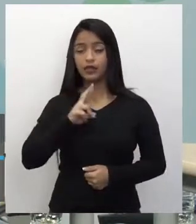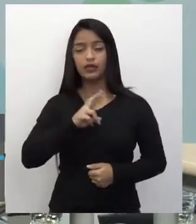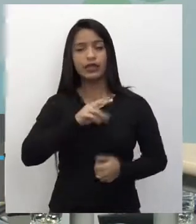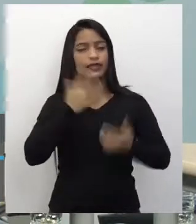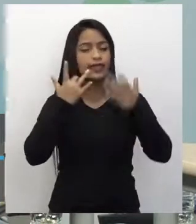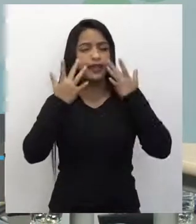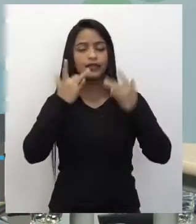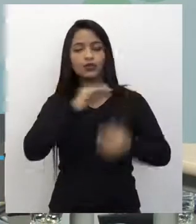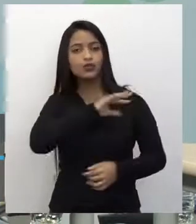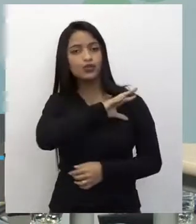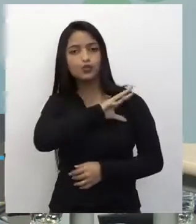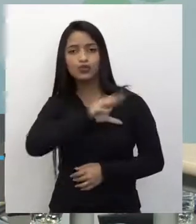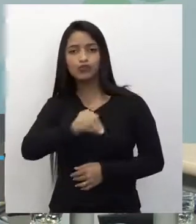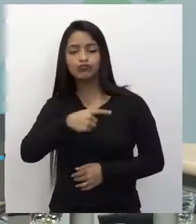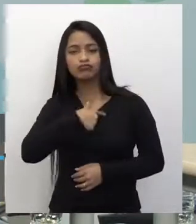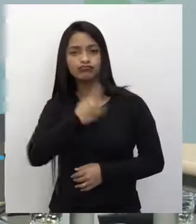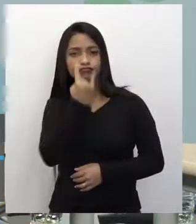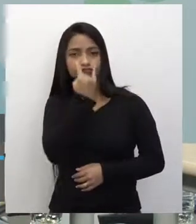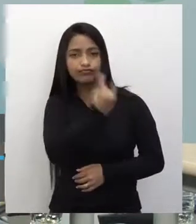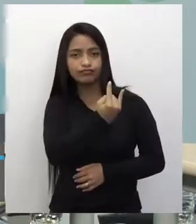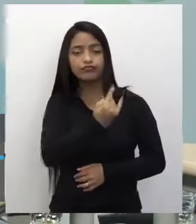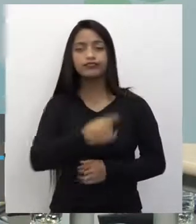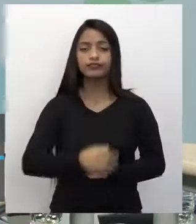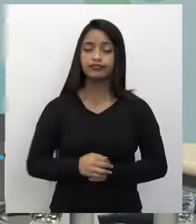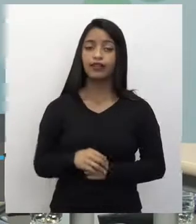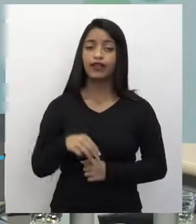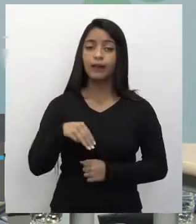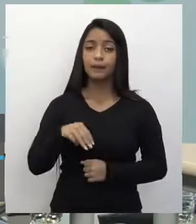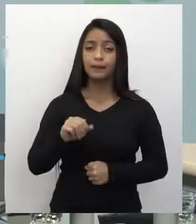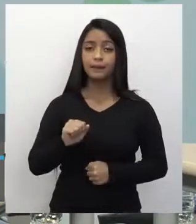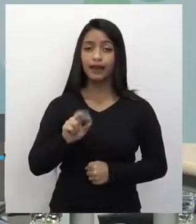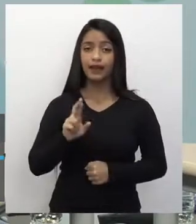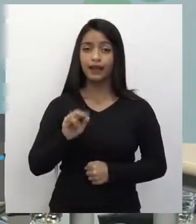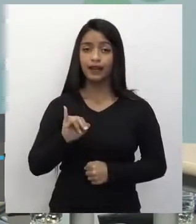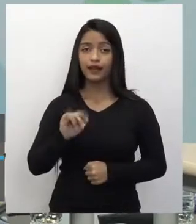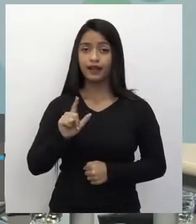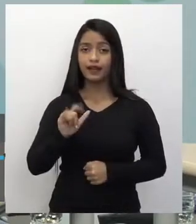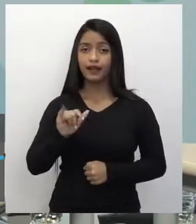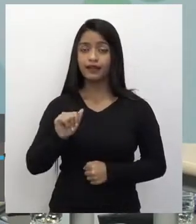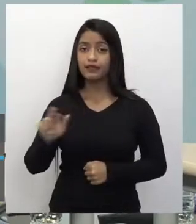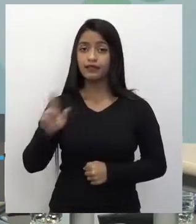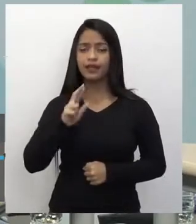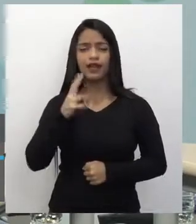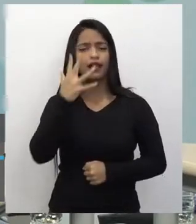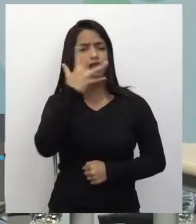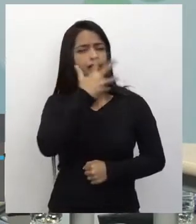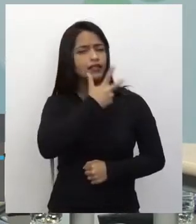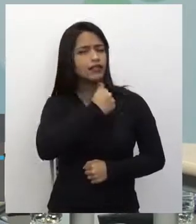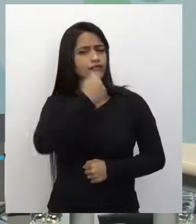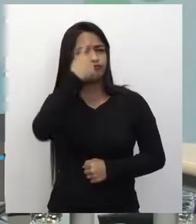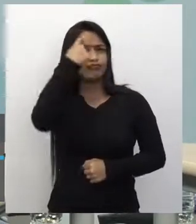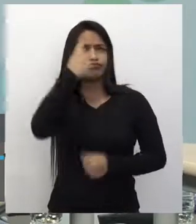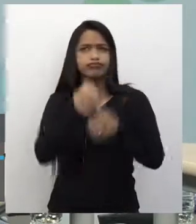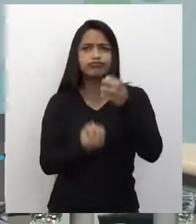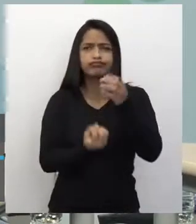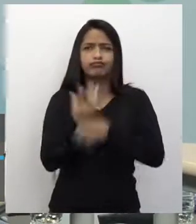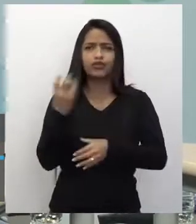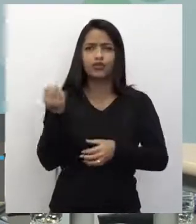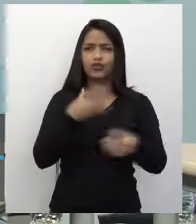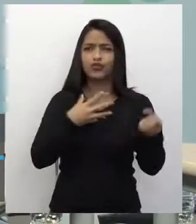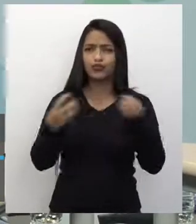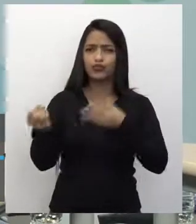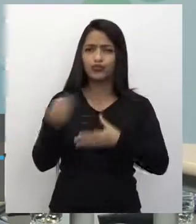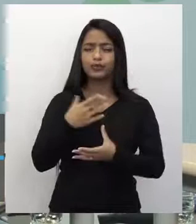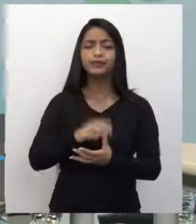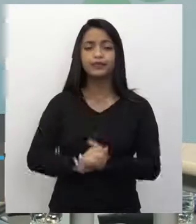participação. A Marília achou lindo e criativo. A Bruna gostou de todos. O Nicolas gostou